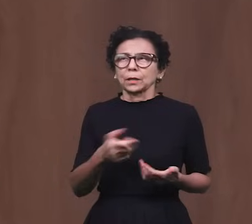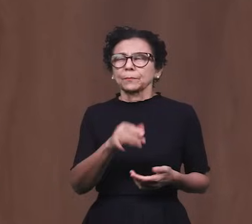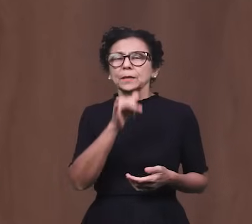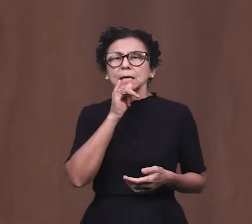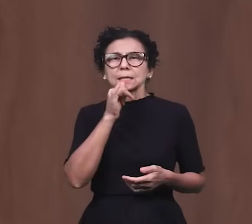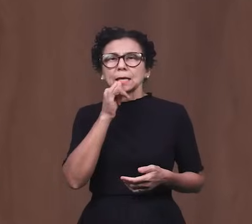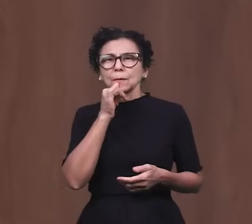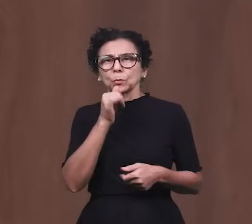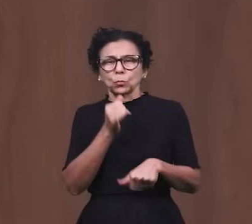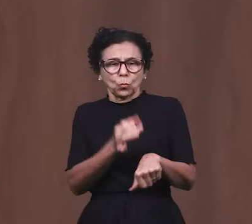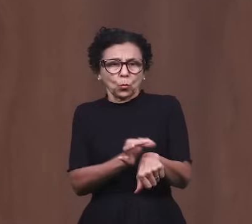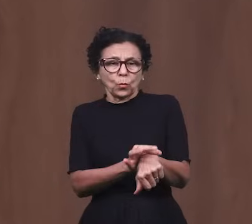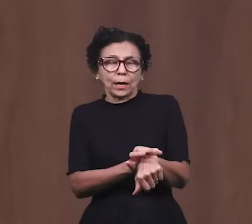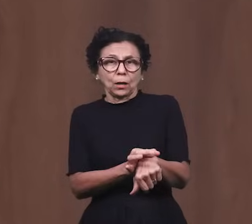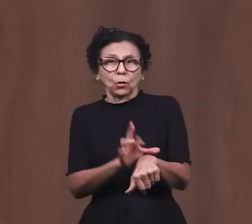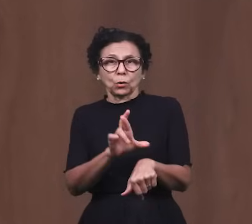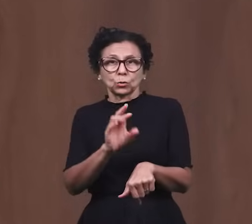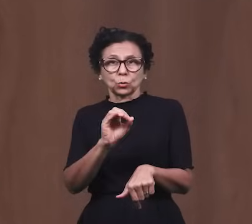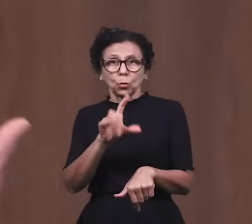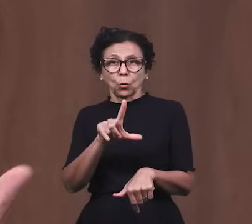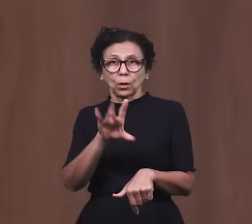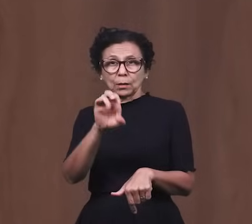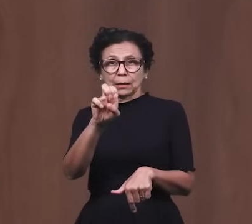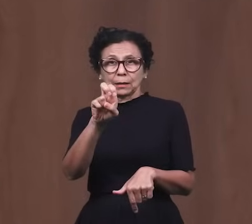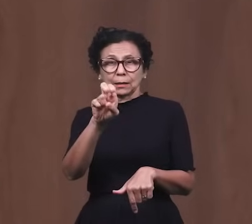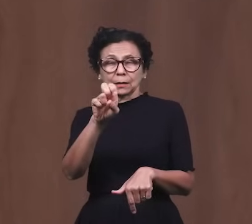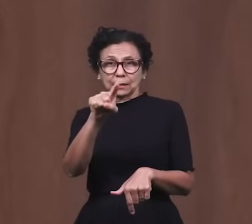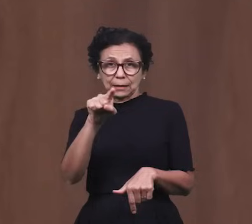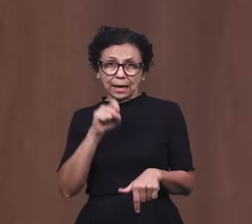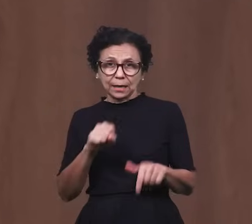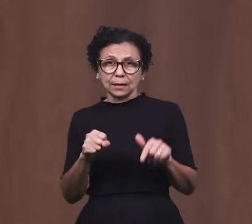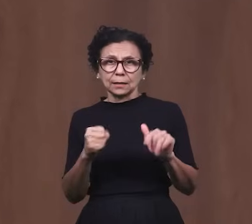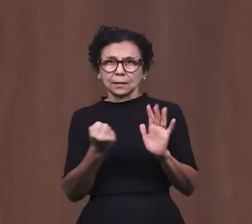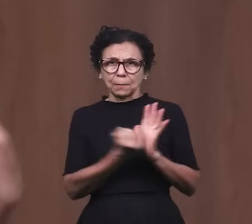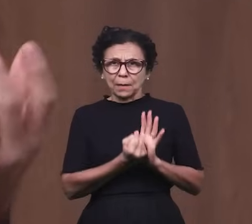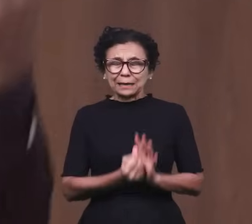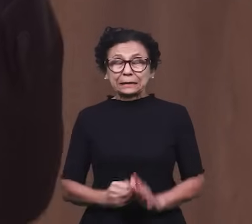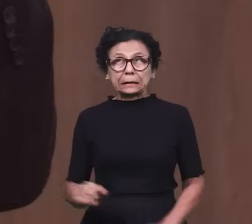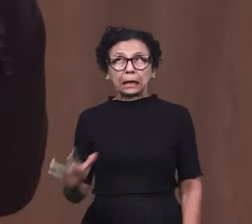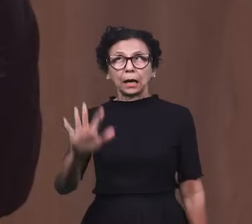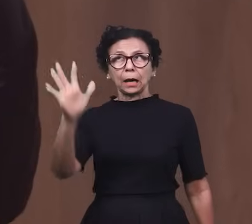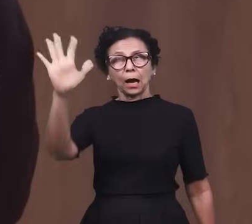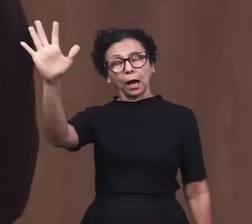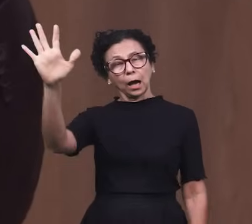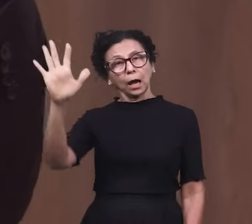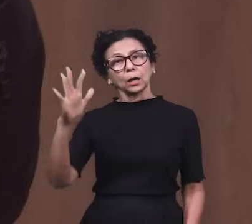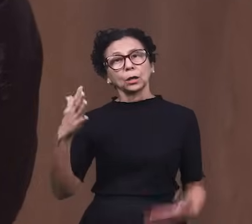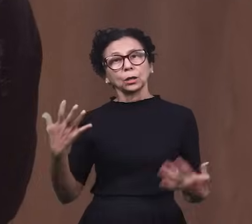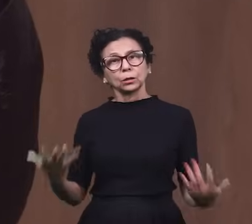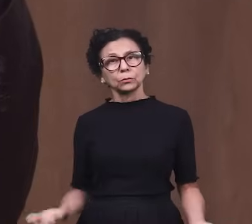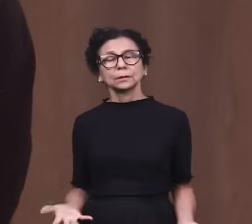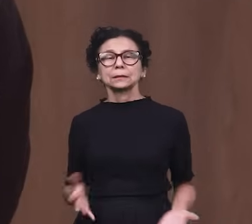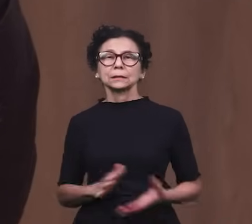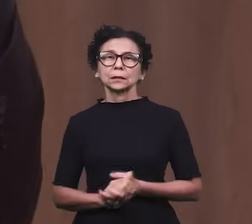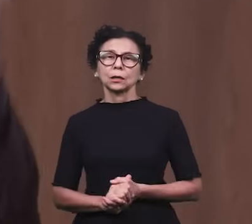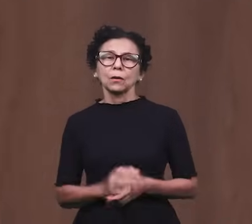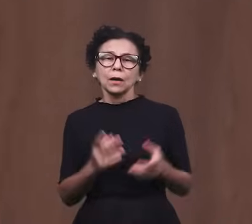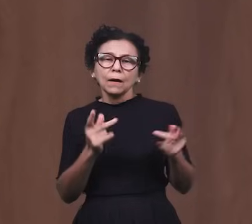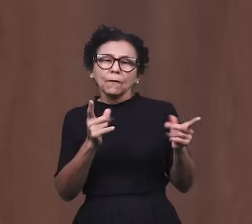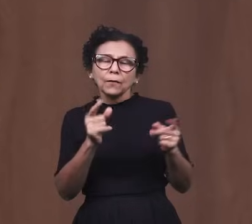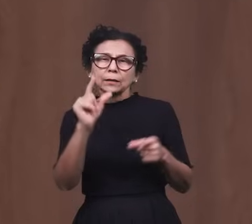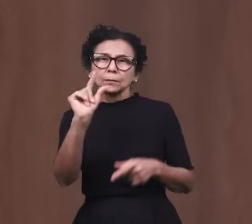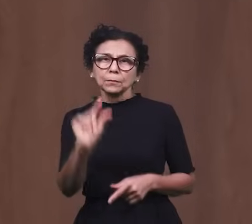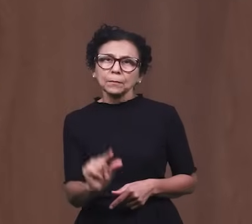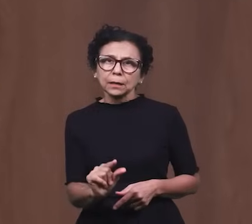aqui do caso do Rolex, né, que é um produto exclusivo, um produto mais caro, ele tende a ter um preço justamente mais caro porque ele